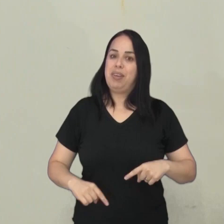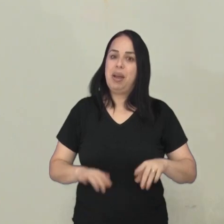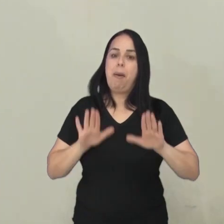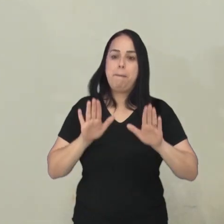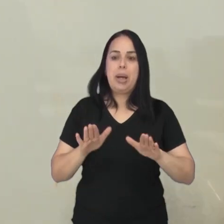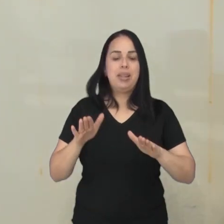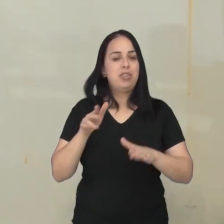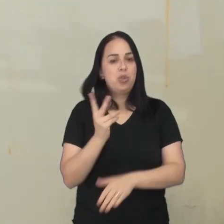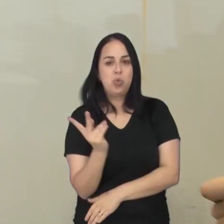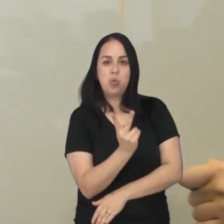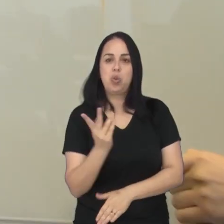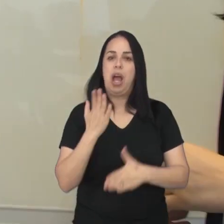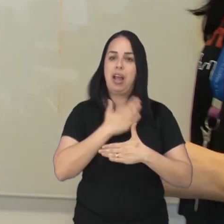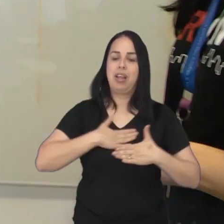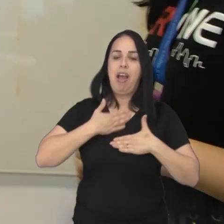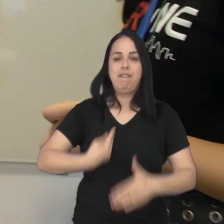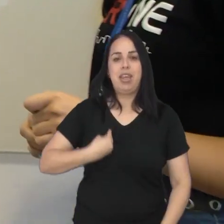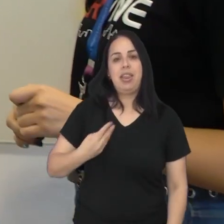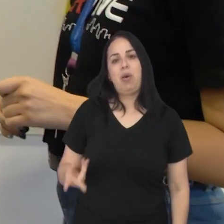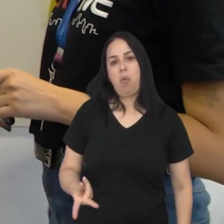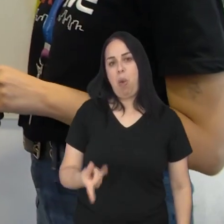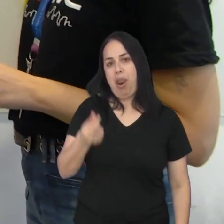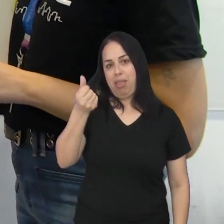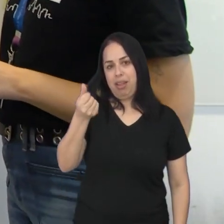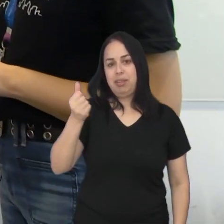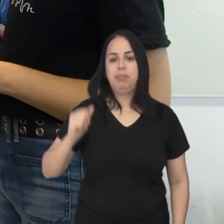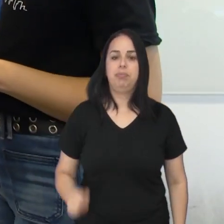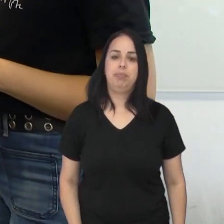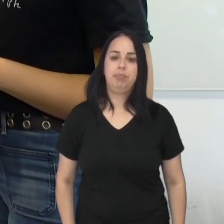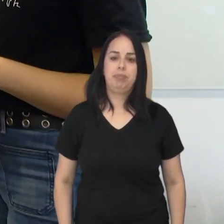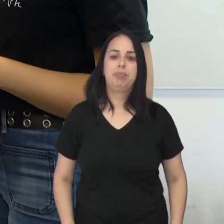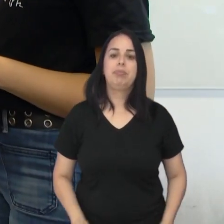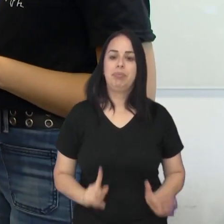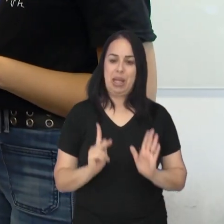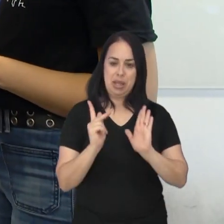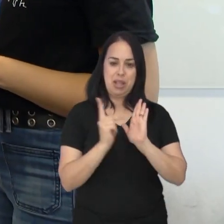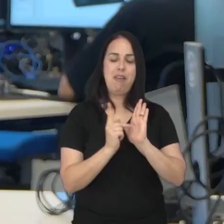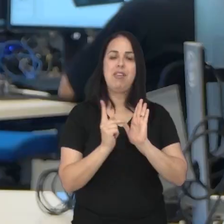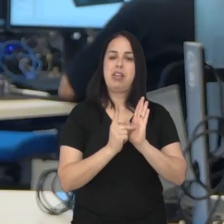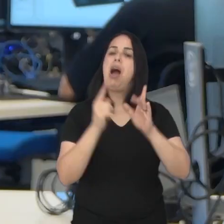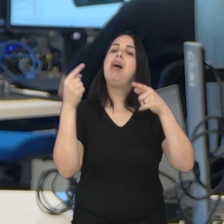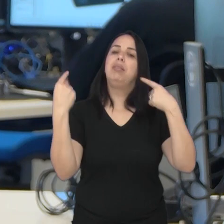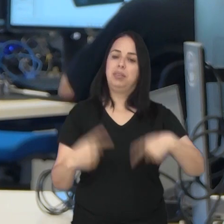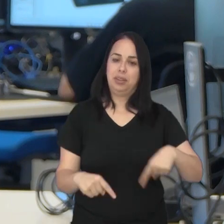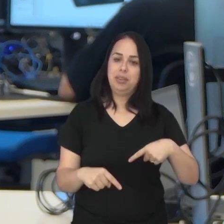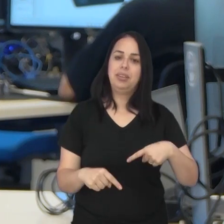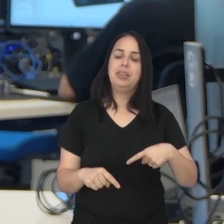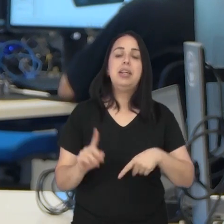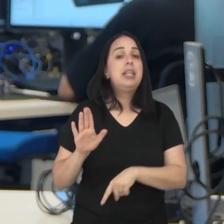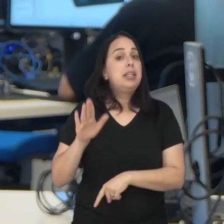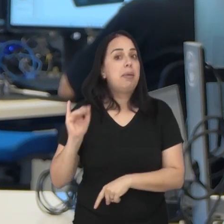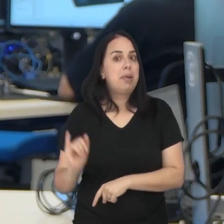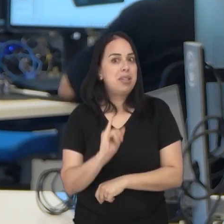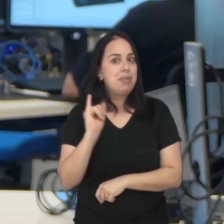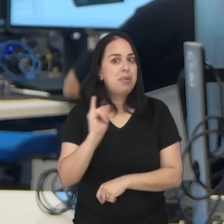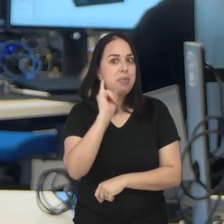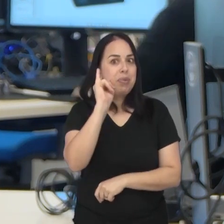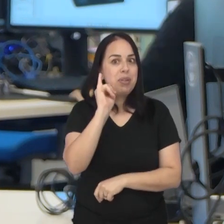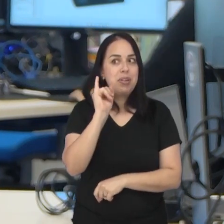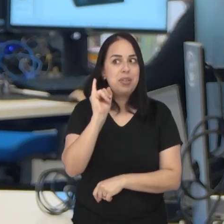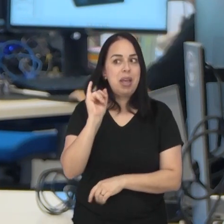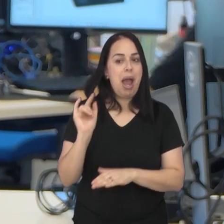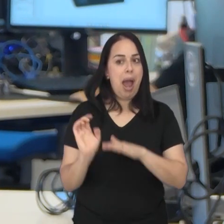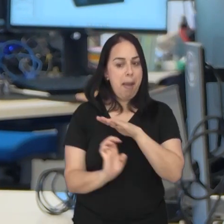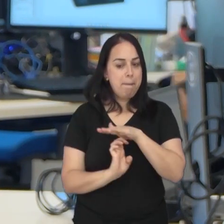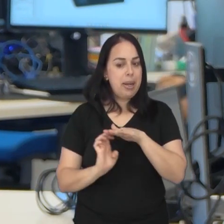mas o objetivo é garantir satisfação e qualidade de vida a todos os profissionais. Realmente é um desafio, né? E é